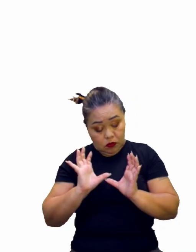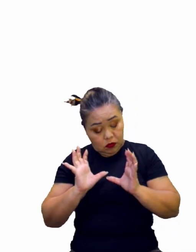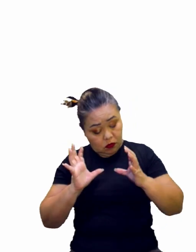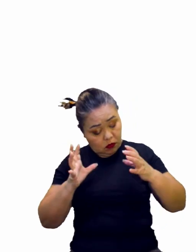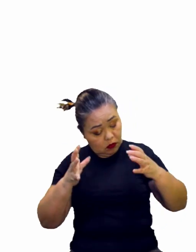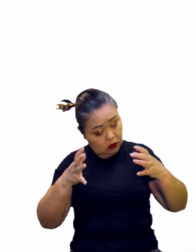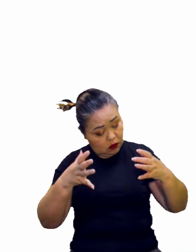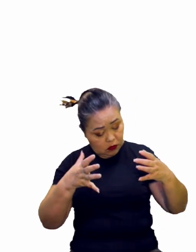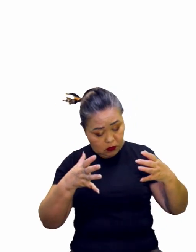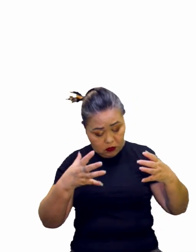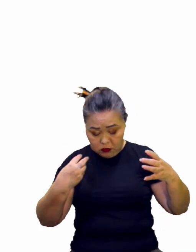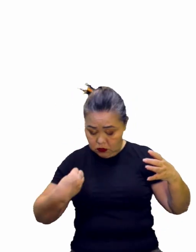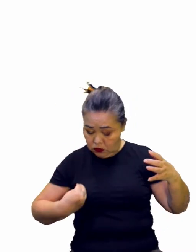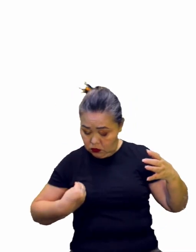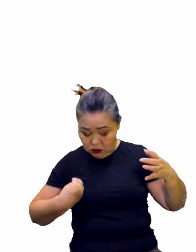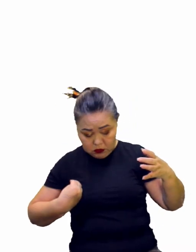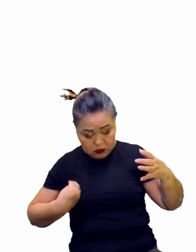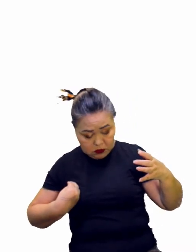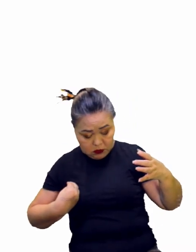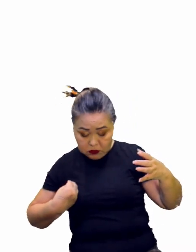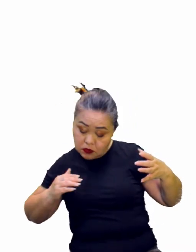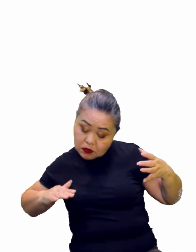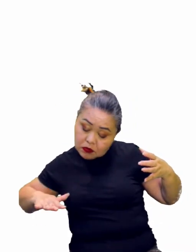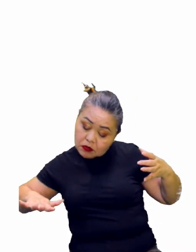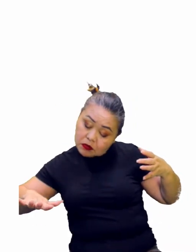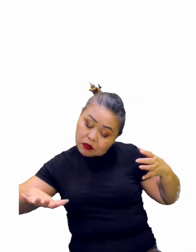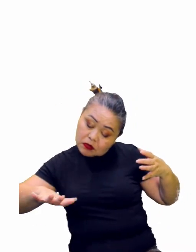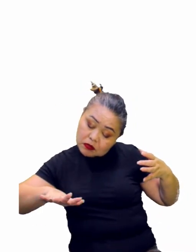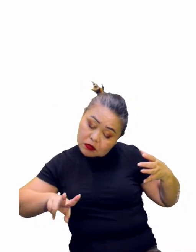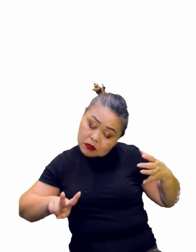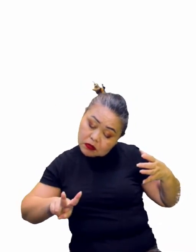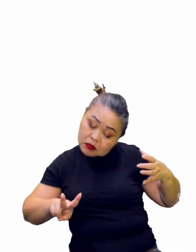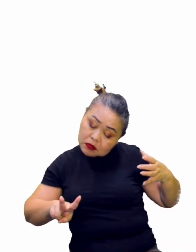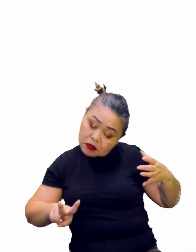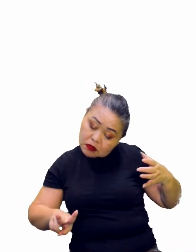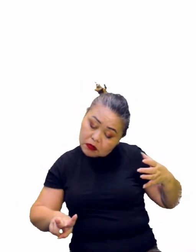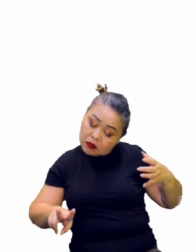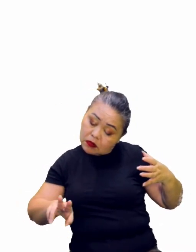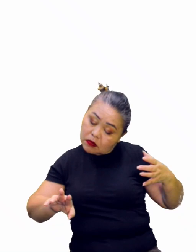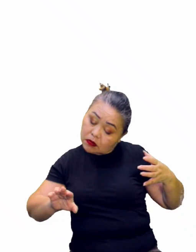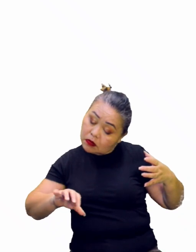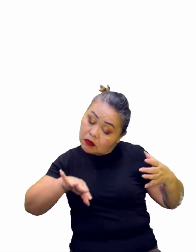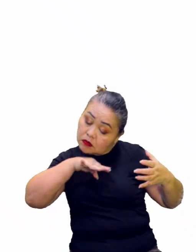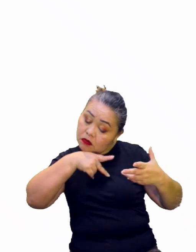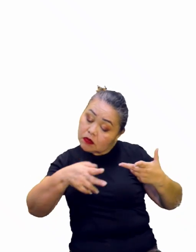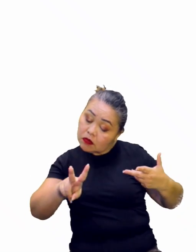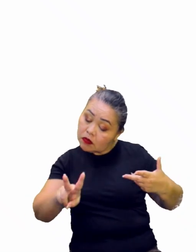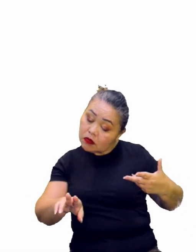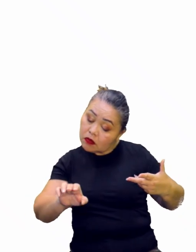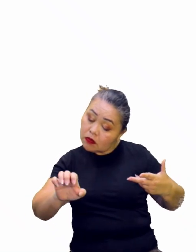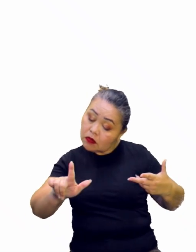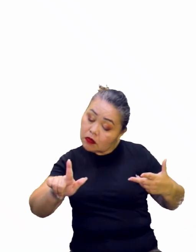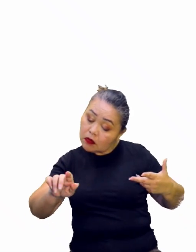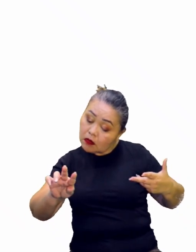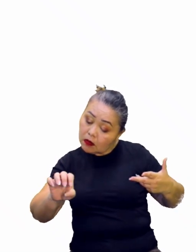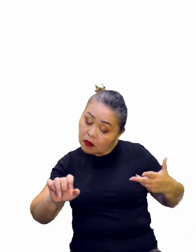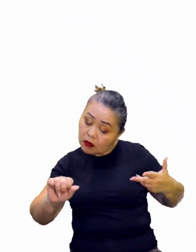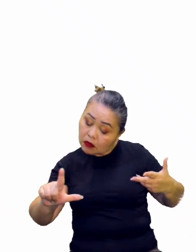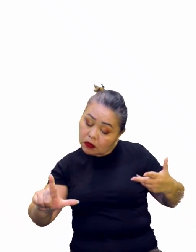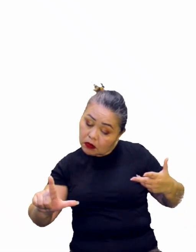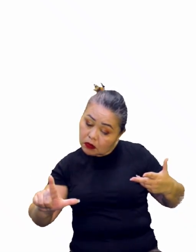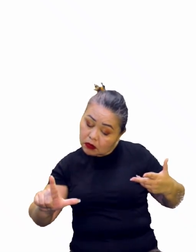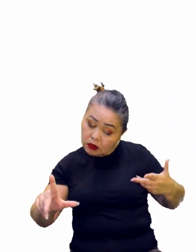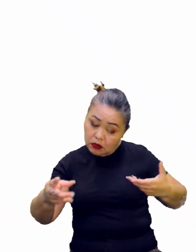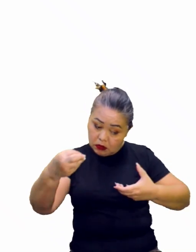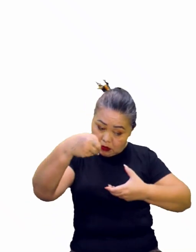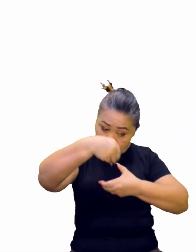conjunto de vida. Que vida, pessoal? Vida de origem animal e vegetal. Dentro dessa palavra